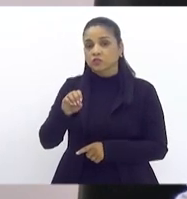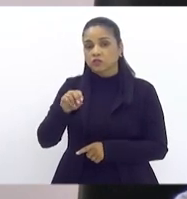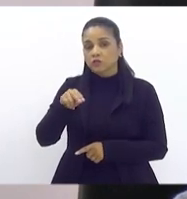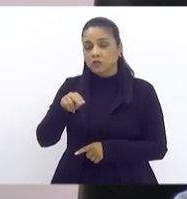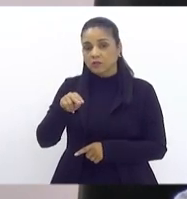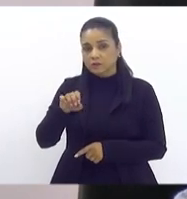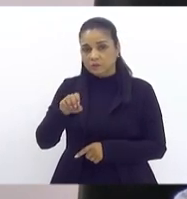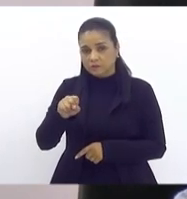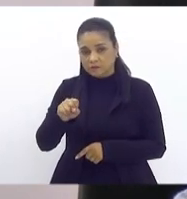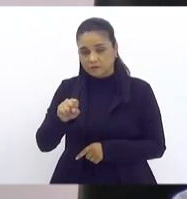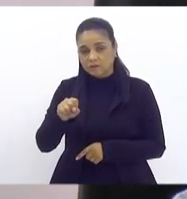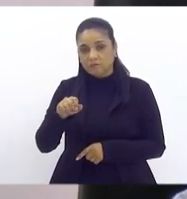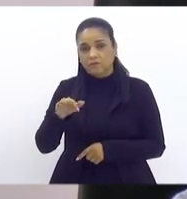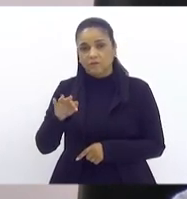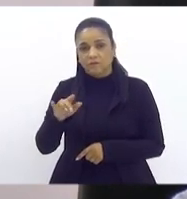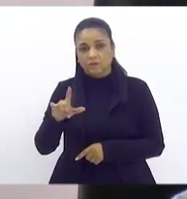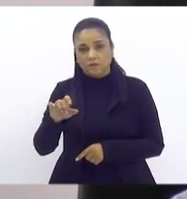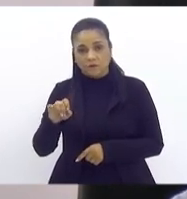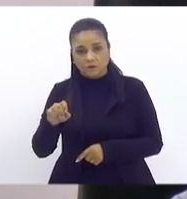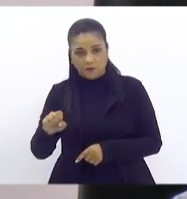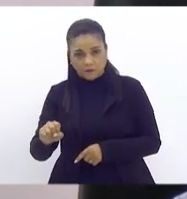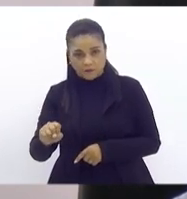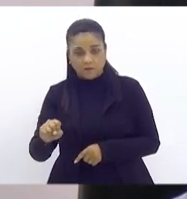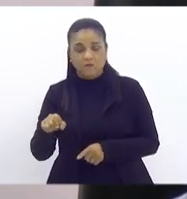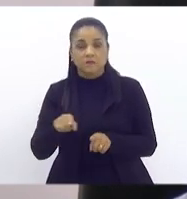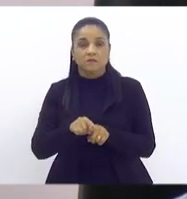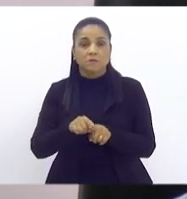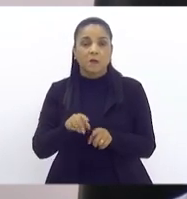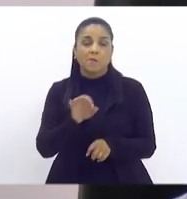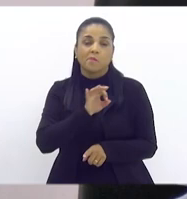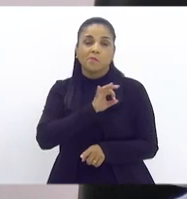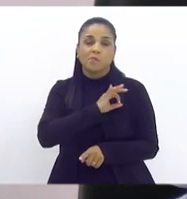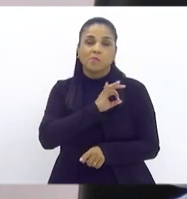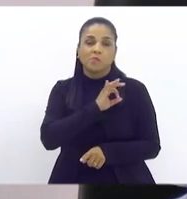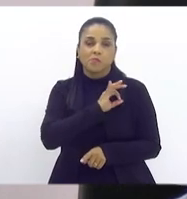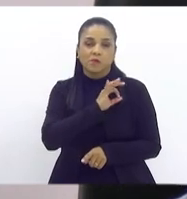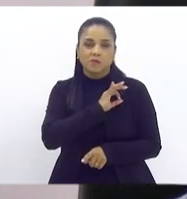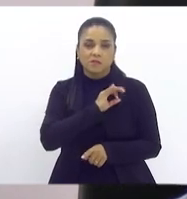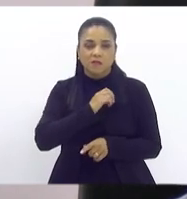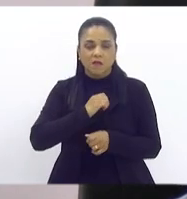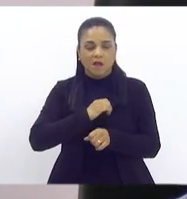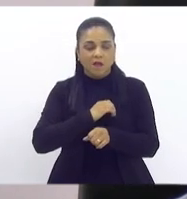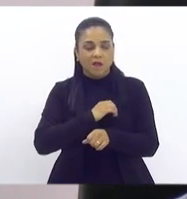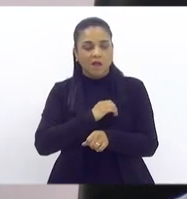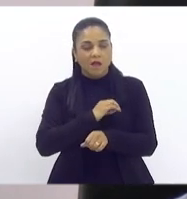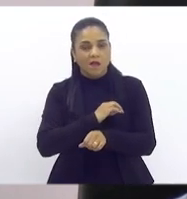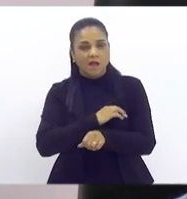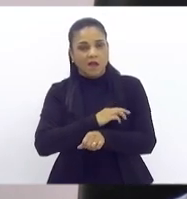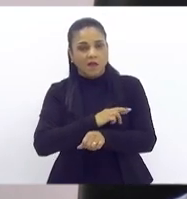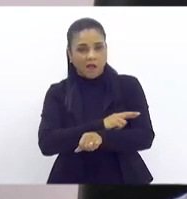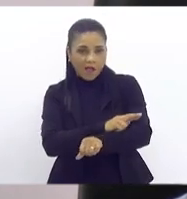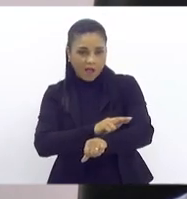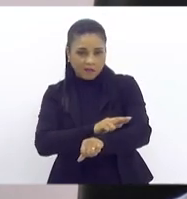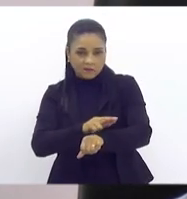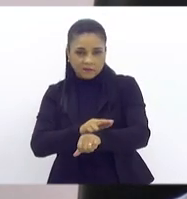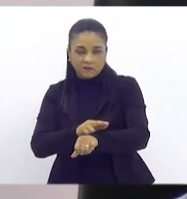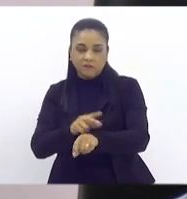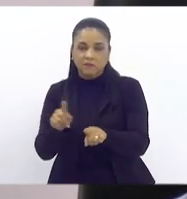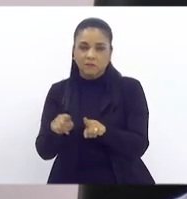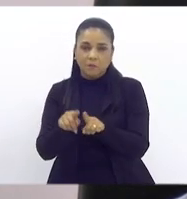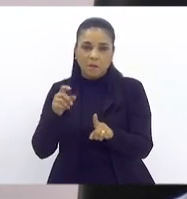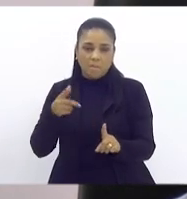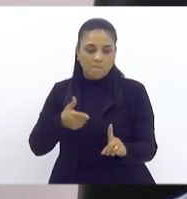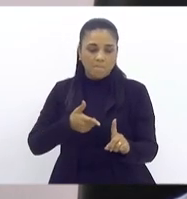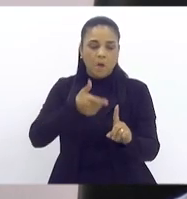seja em outros casos onde uma polícia eh racista também assassina